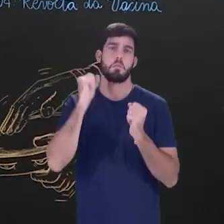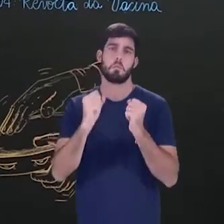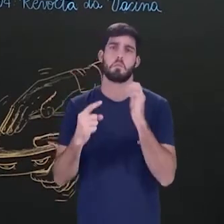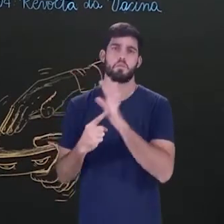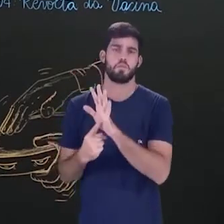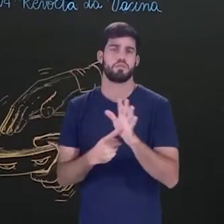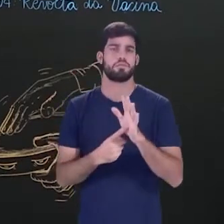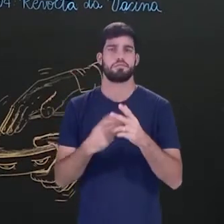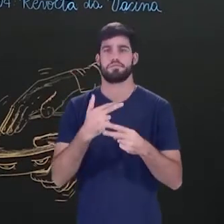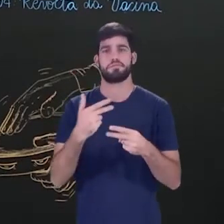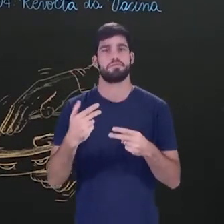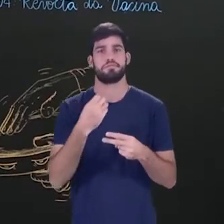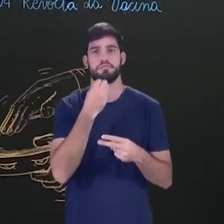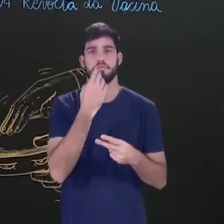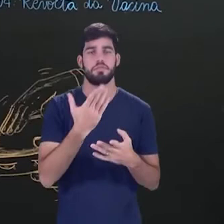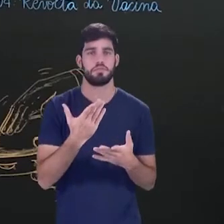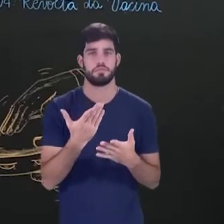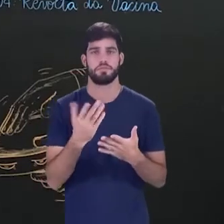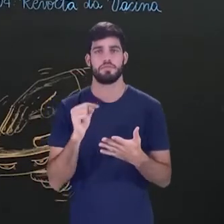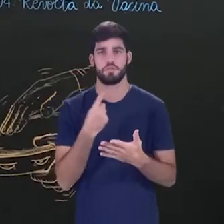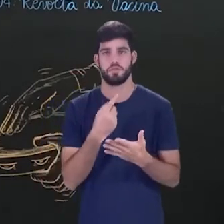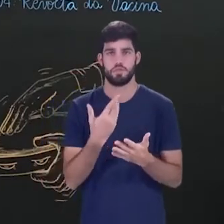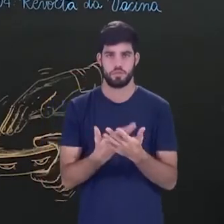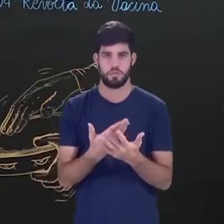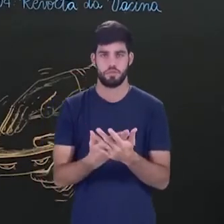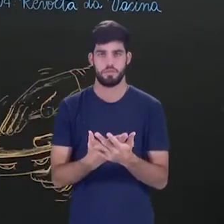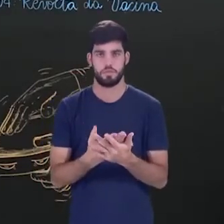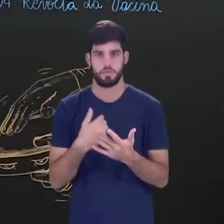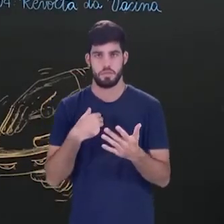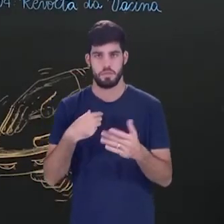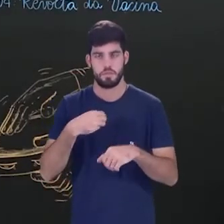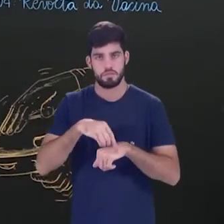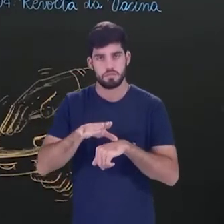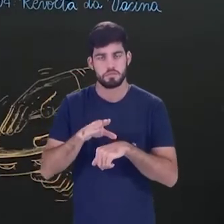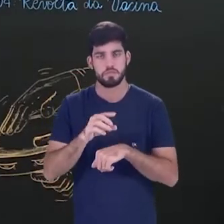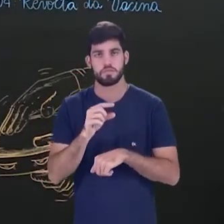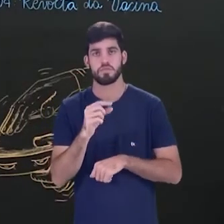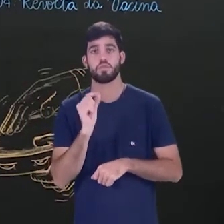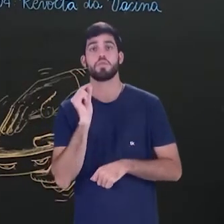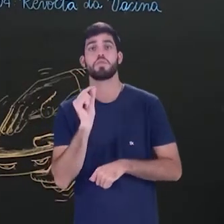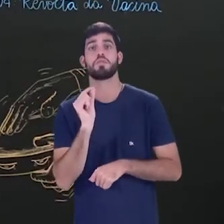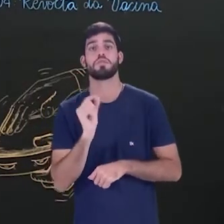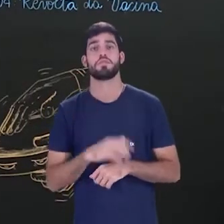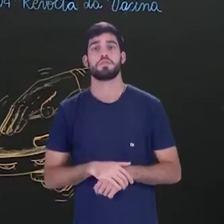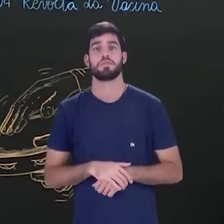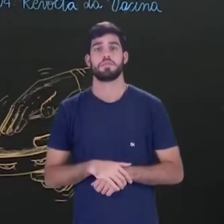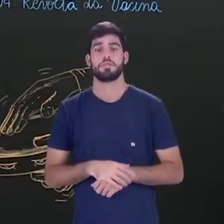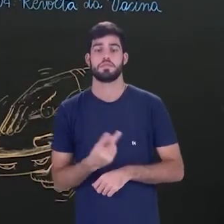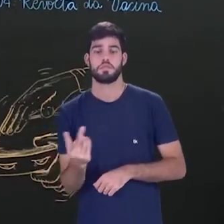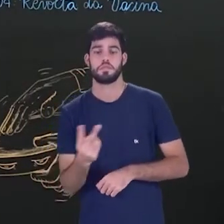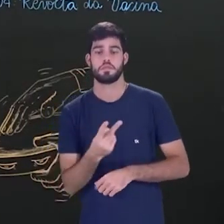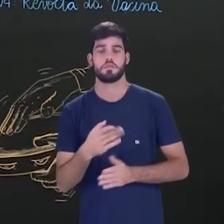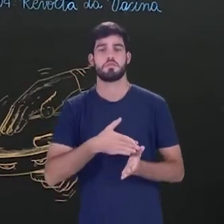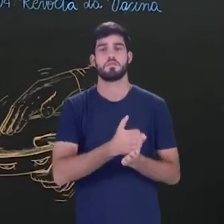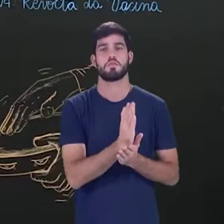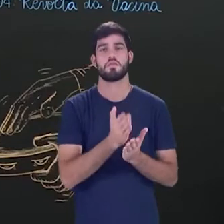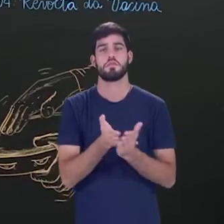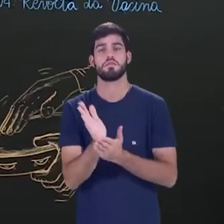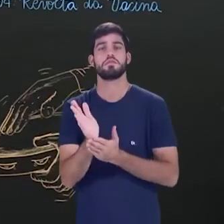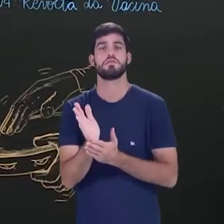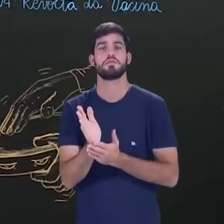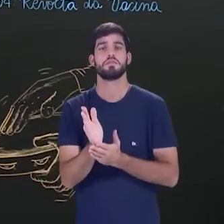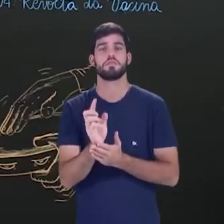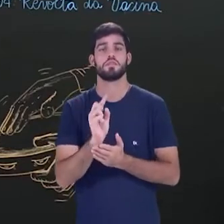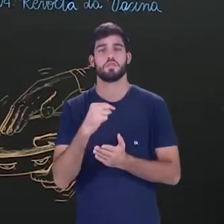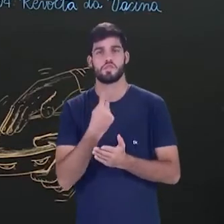algumas questões que a gente está estudando. Eu vou indicar para vocês 2 trajetórias que eu acho que vale a pena